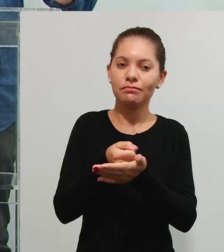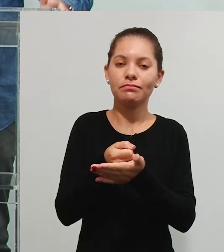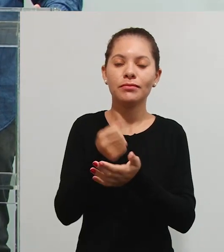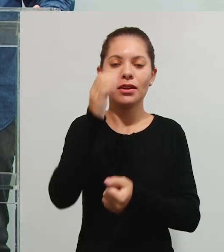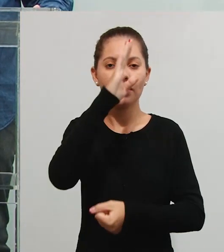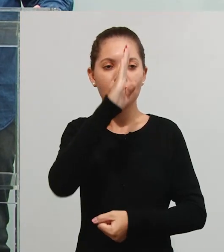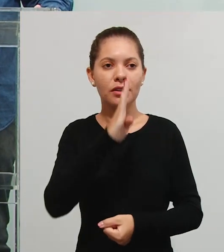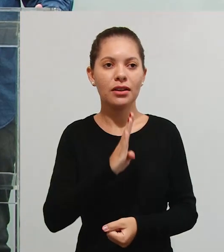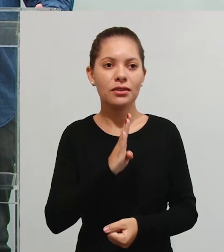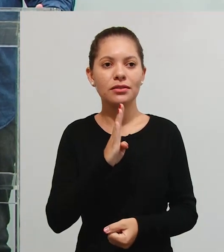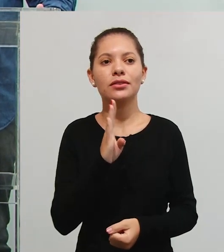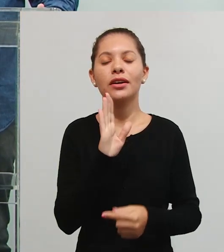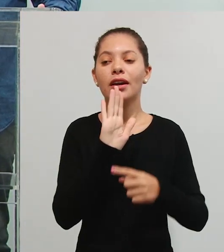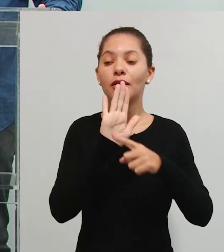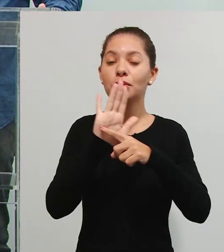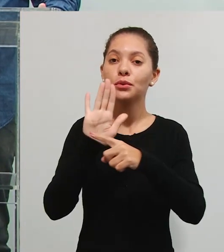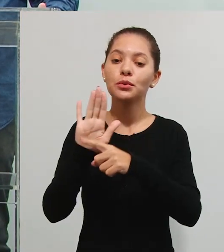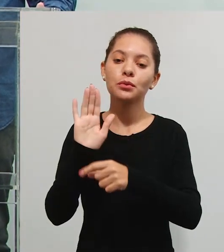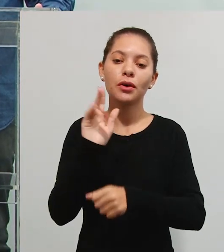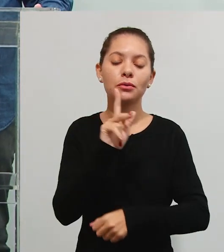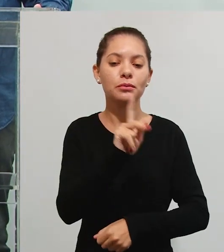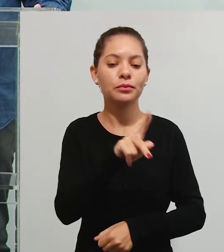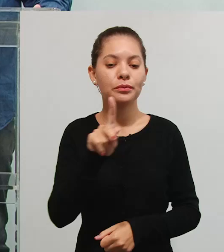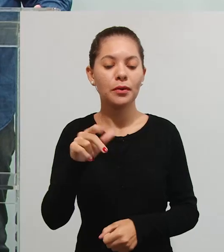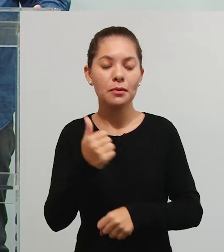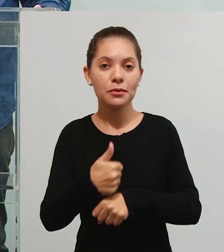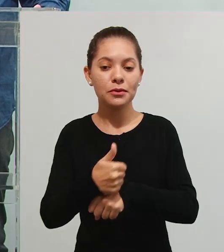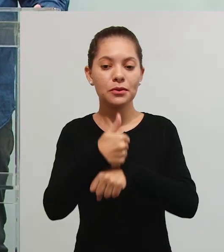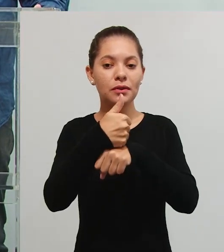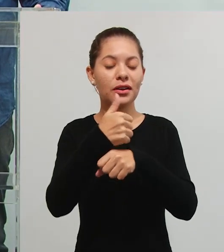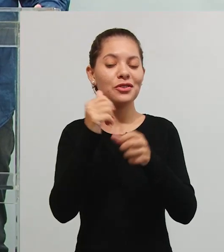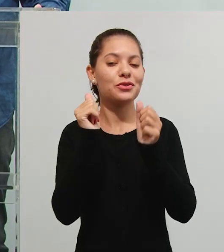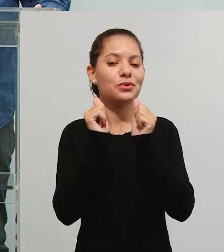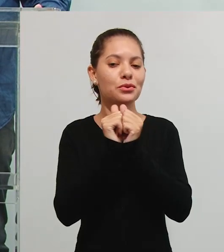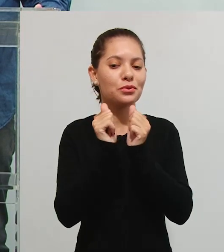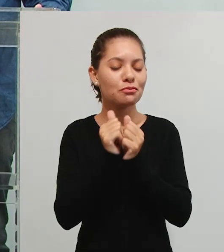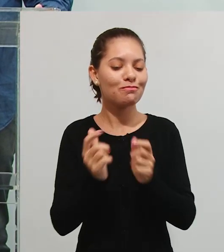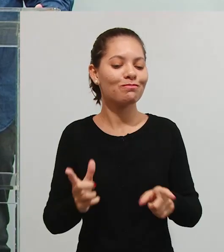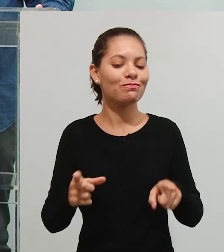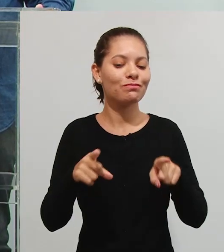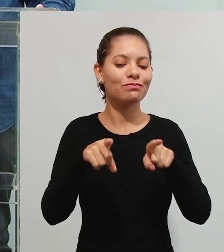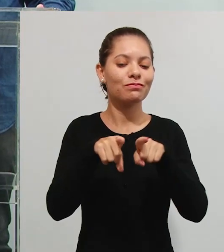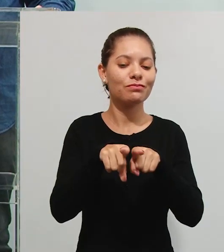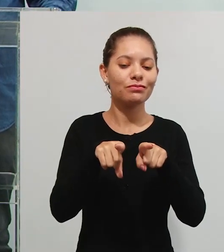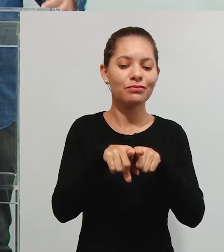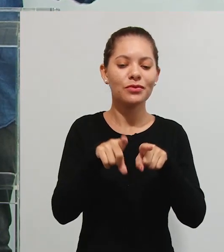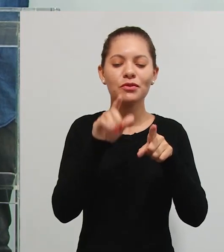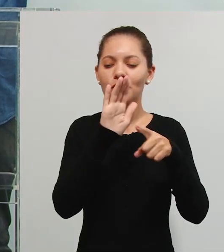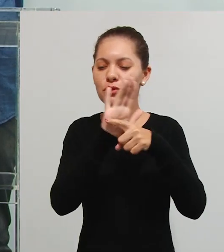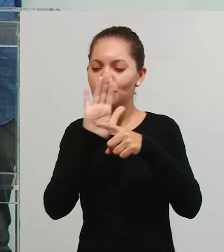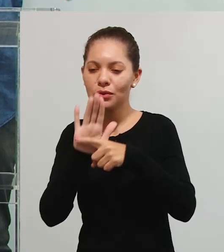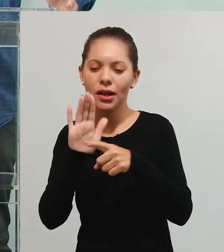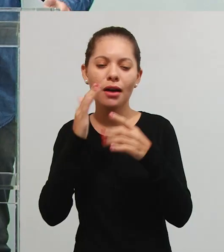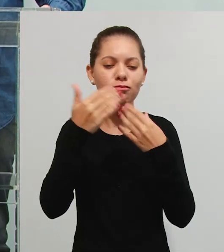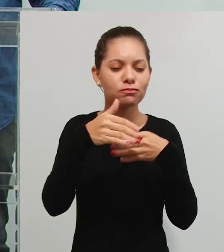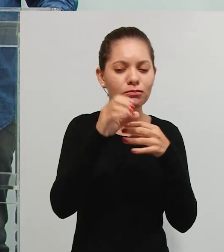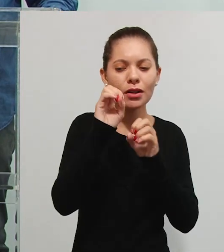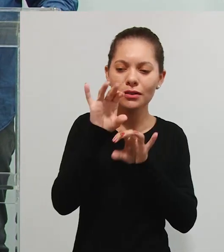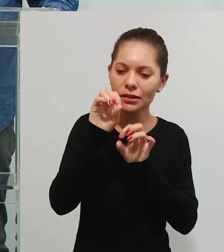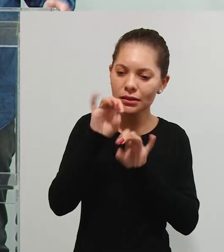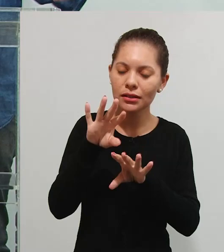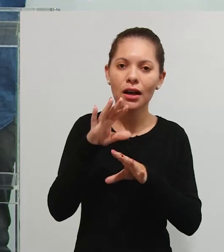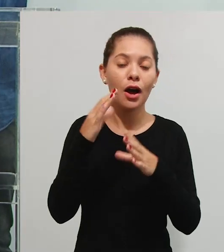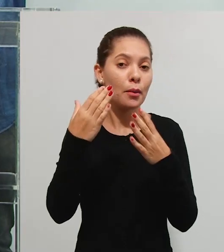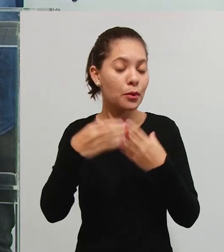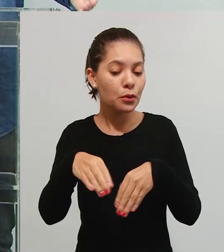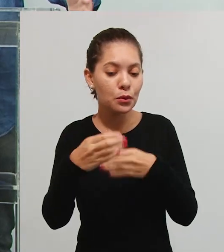inscrição totalmente gratuita e contar com a ajuda de professores, de profissionais parceiros que vão ali dar aquela revisão para